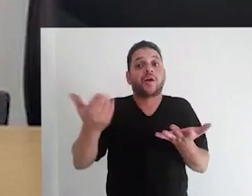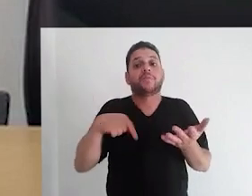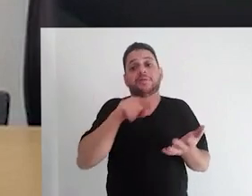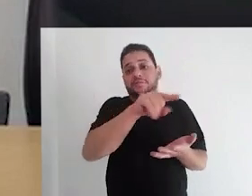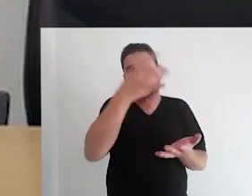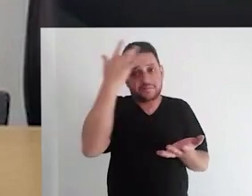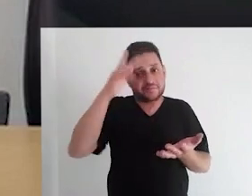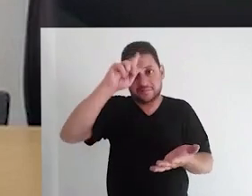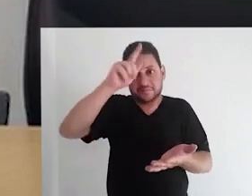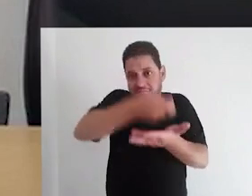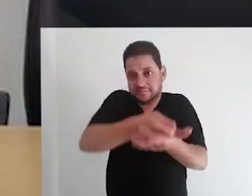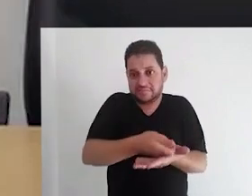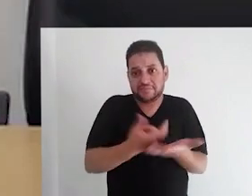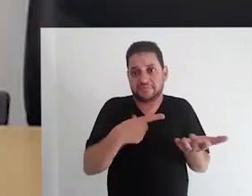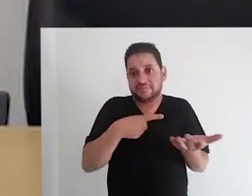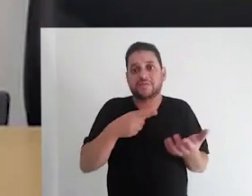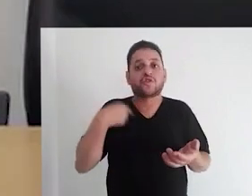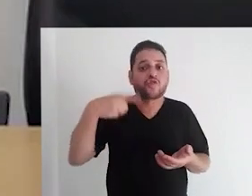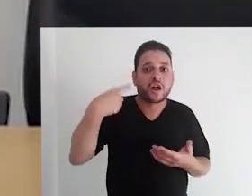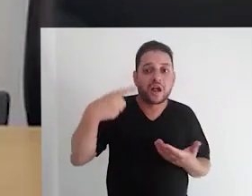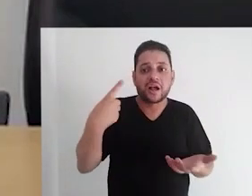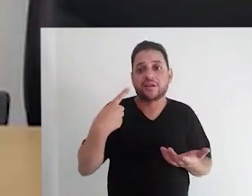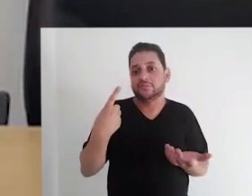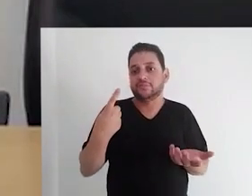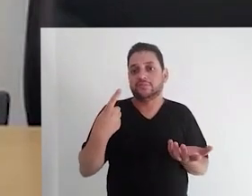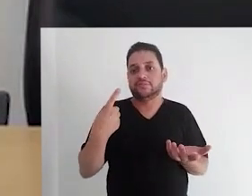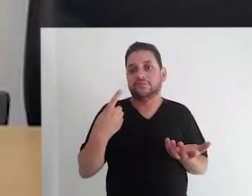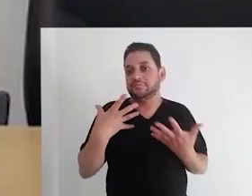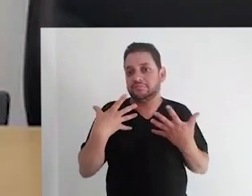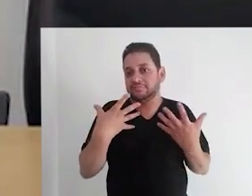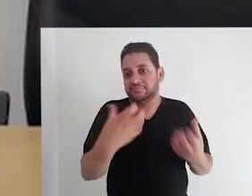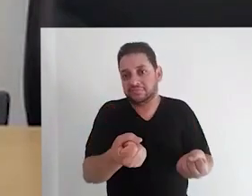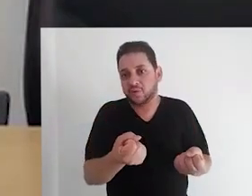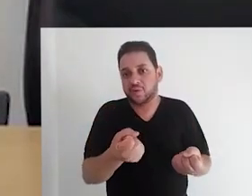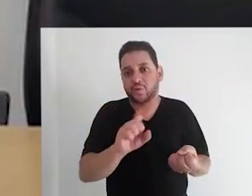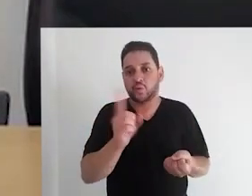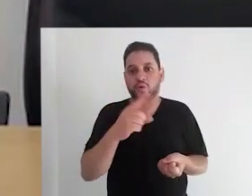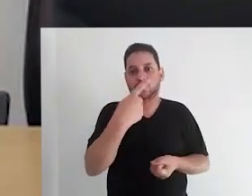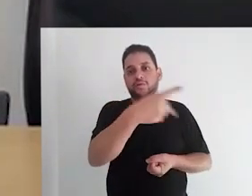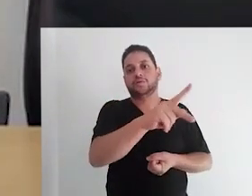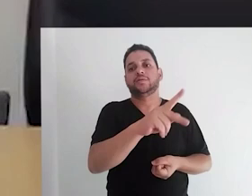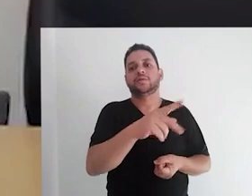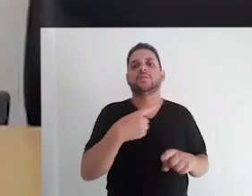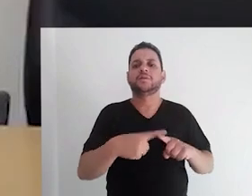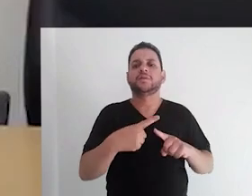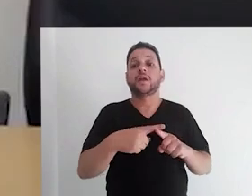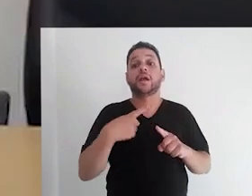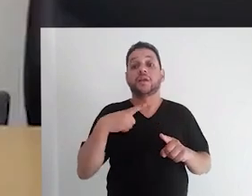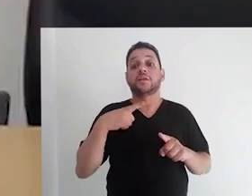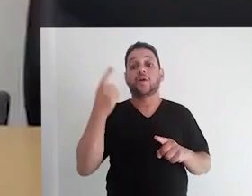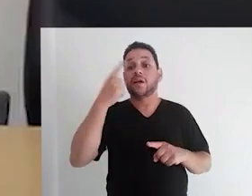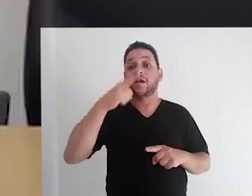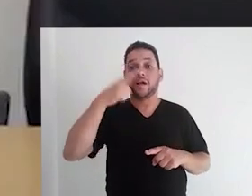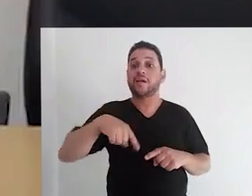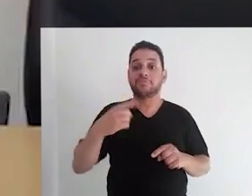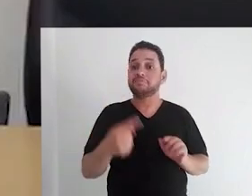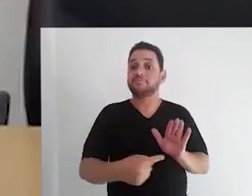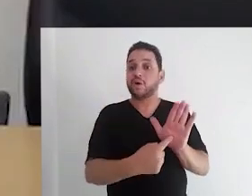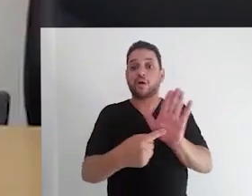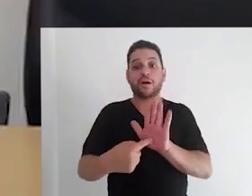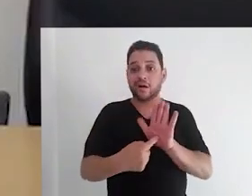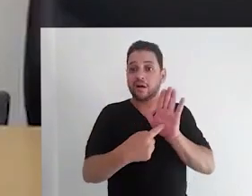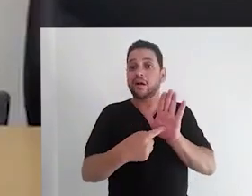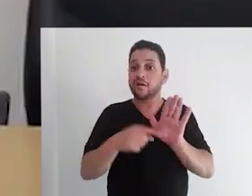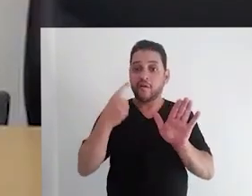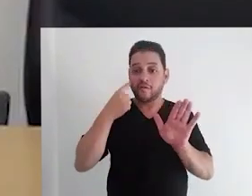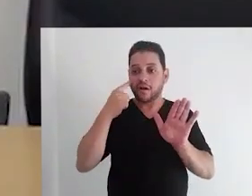não só dos advogados, como das partes de aderirem, porque os resultados já estão sendo apresentados e já está havendo uma